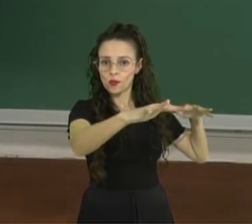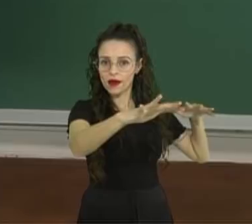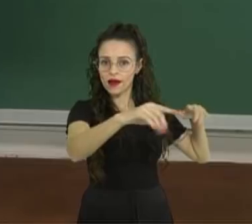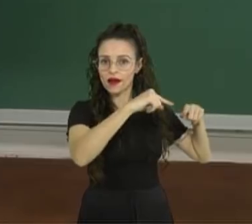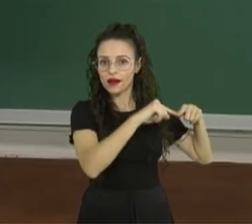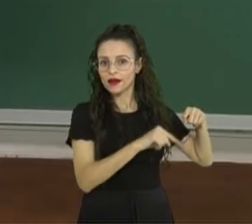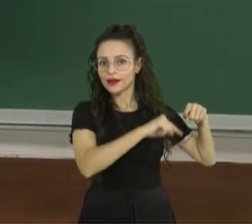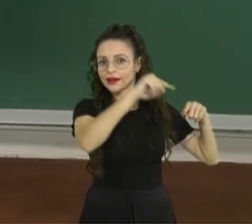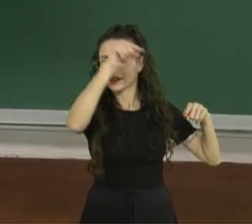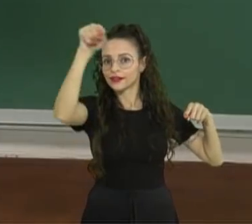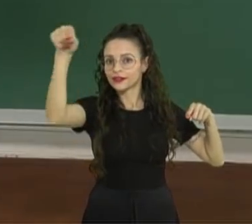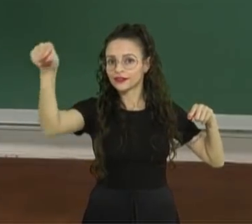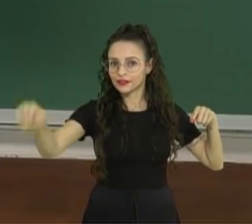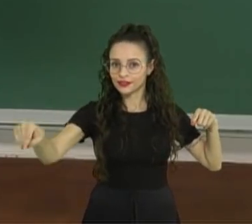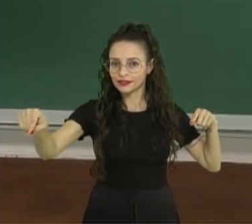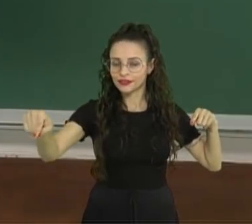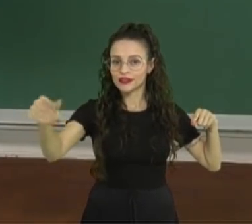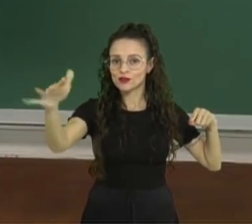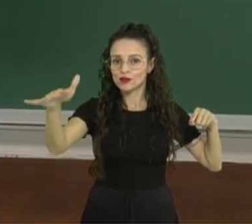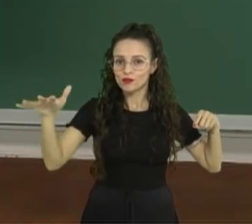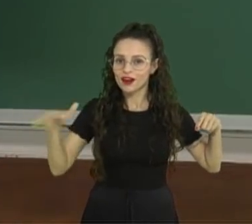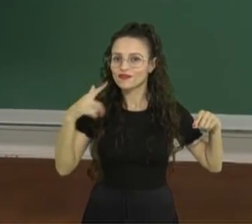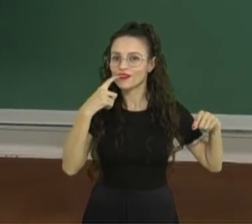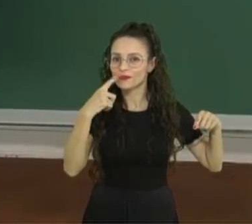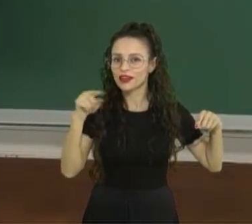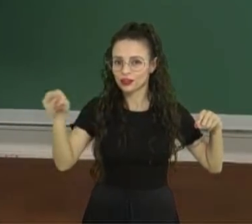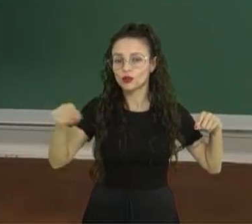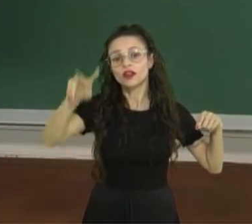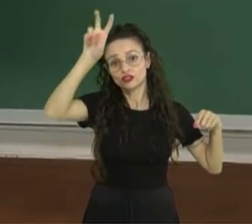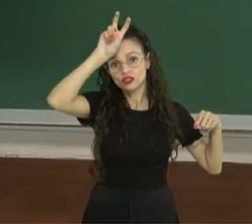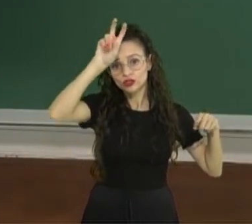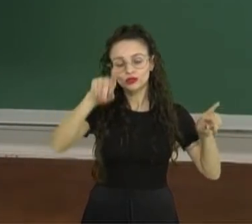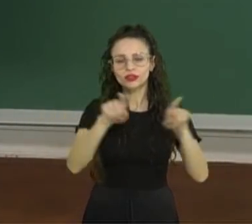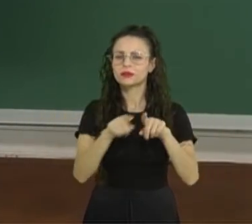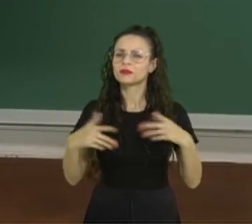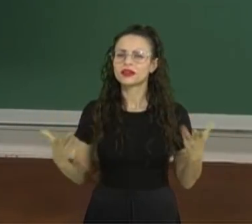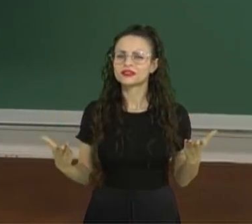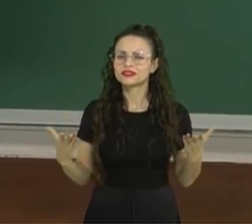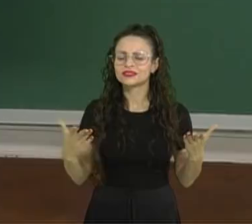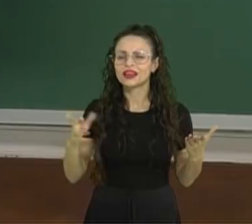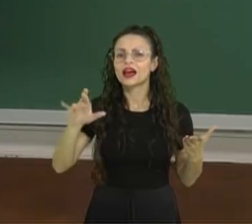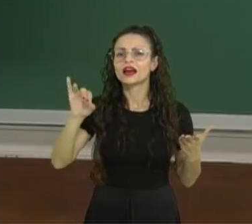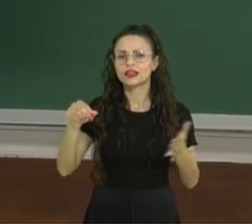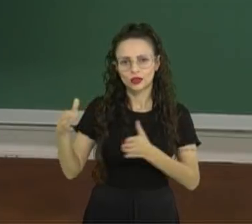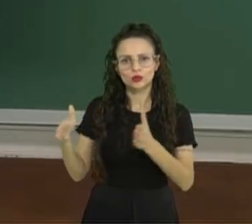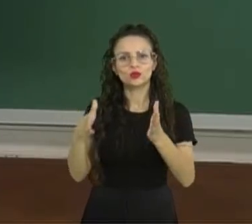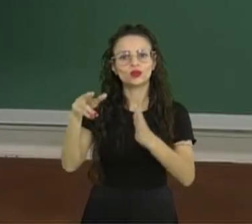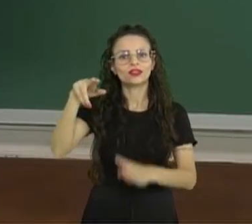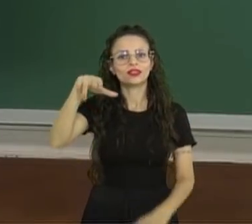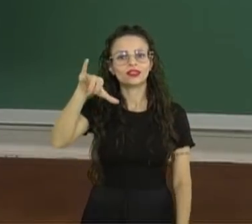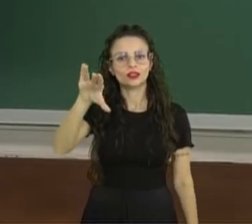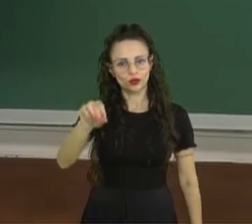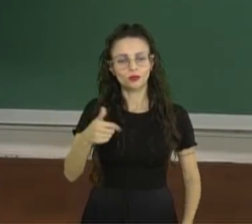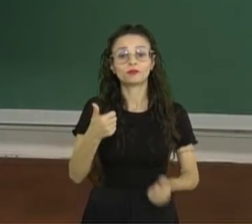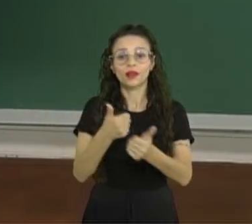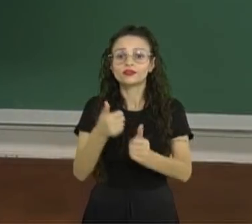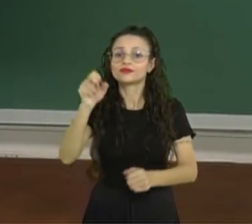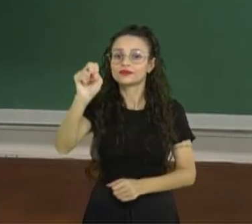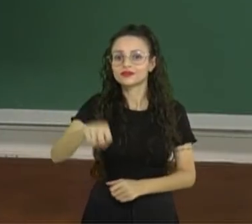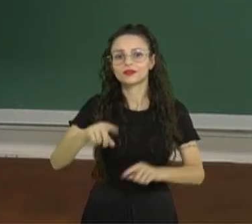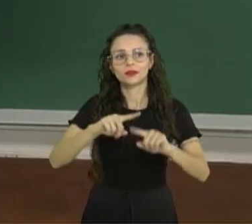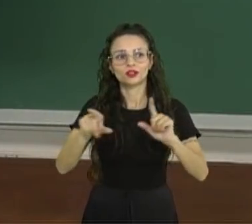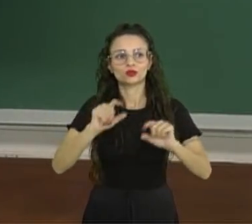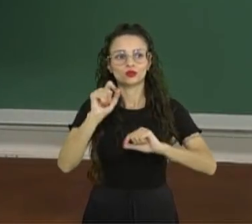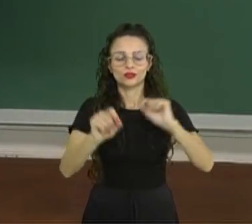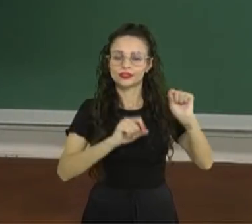com o mar Vermelho, também no Egito. Professor, mas o rio Nilo não está aqui pertinho? Exatamente. O que ele faz é